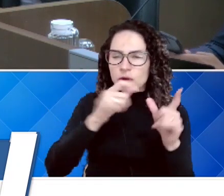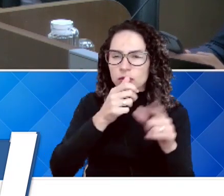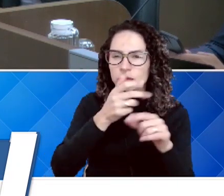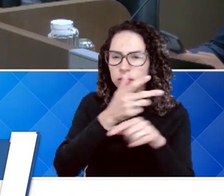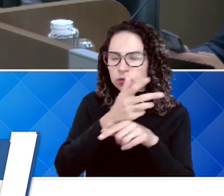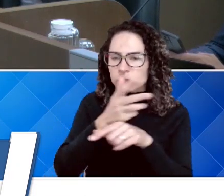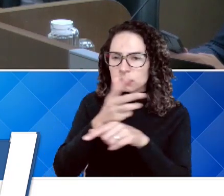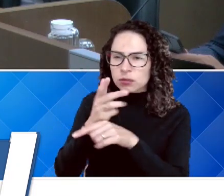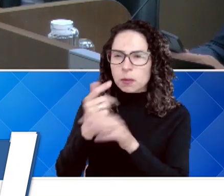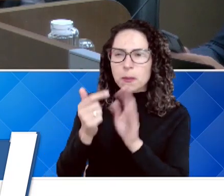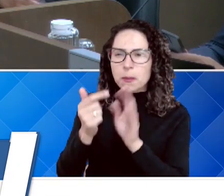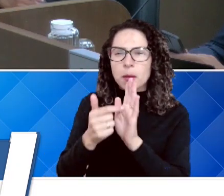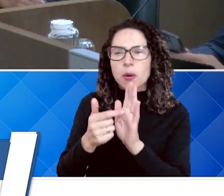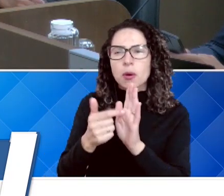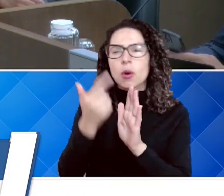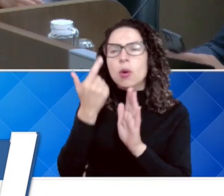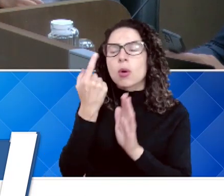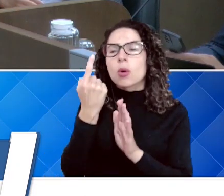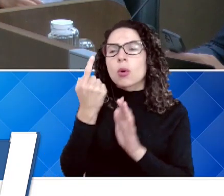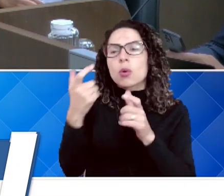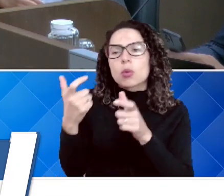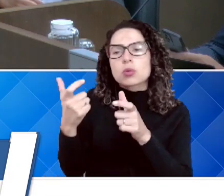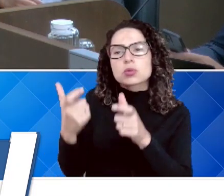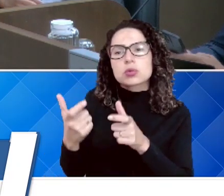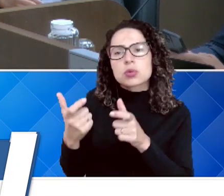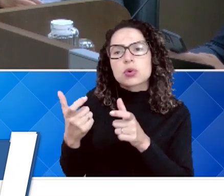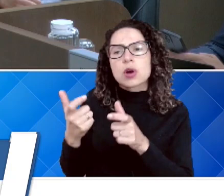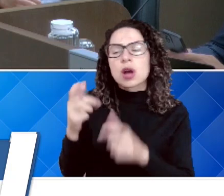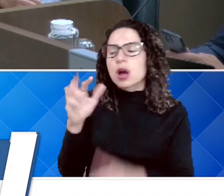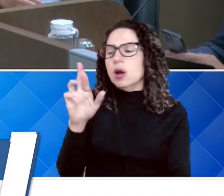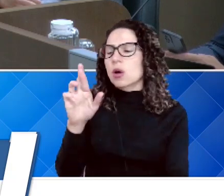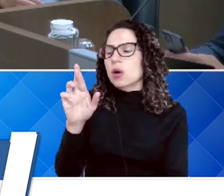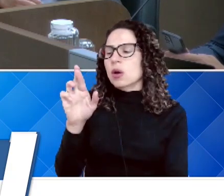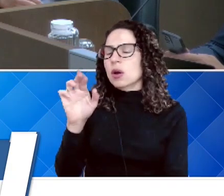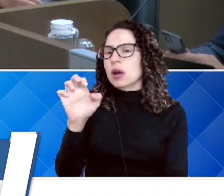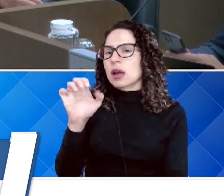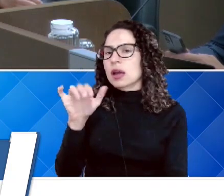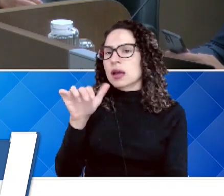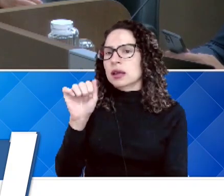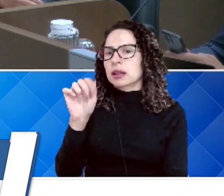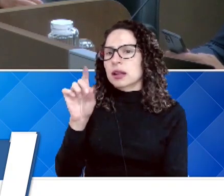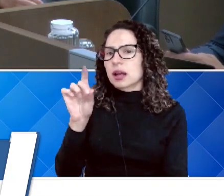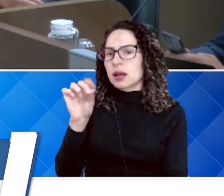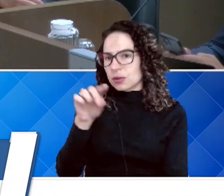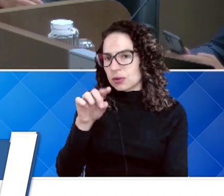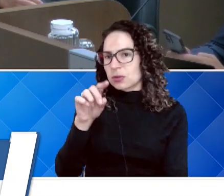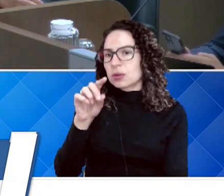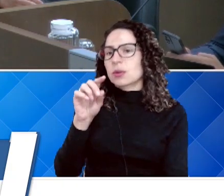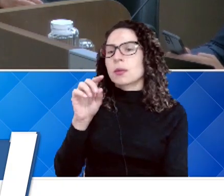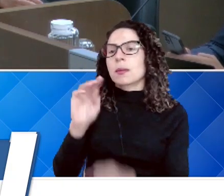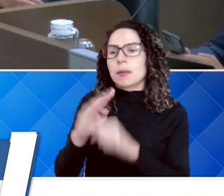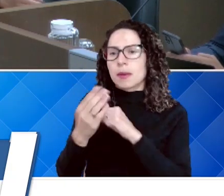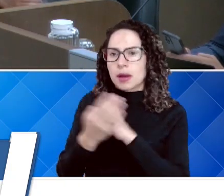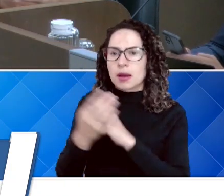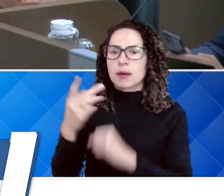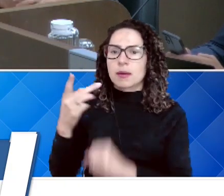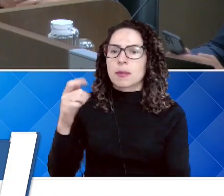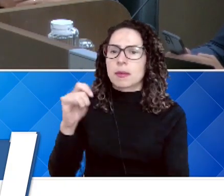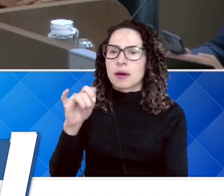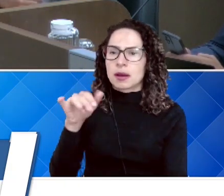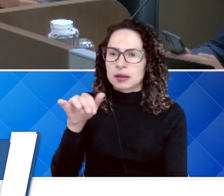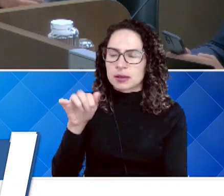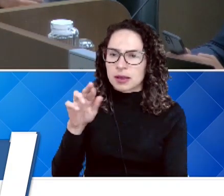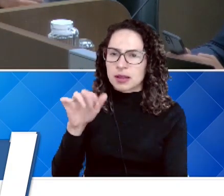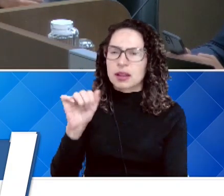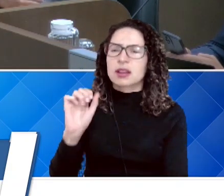apenas um local só. O Reinaldo do Jardim Paineiras está aqui. Ele já publicou em redes